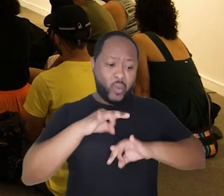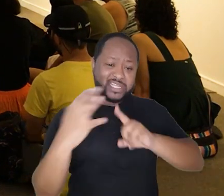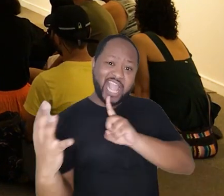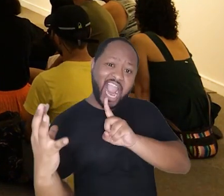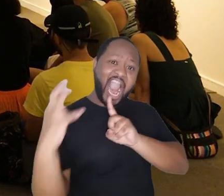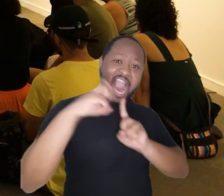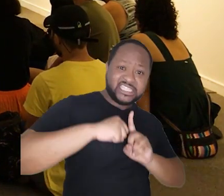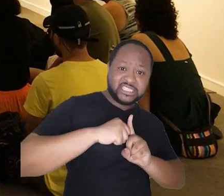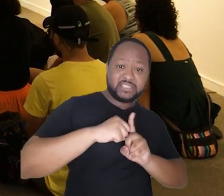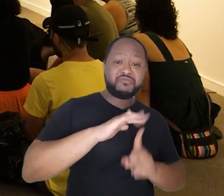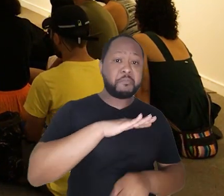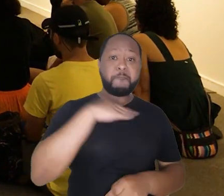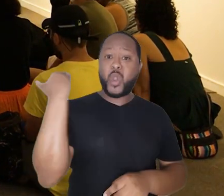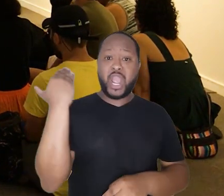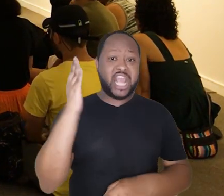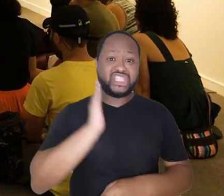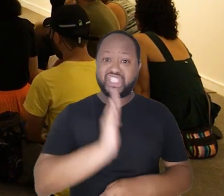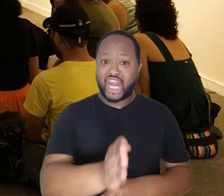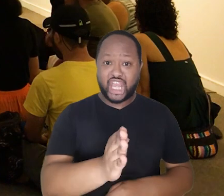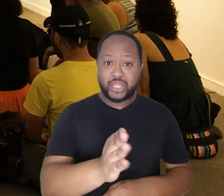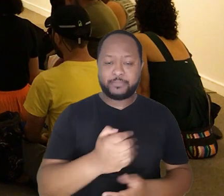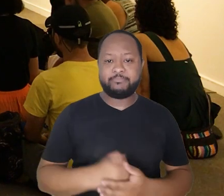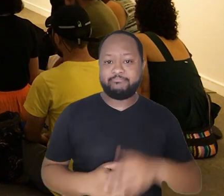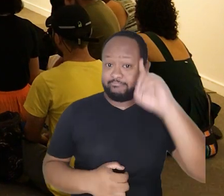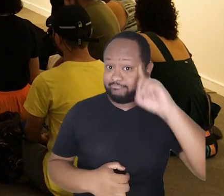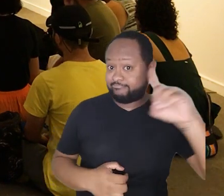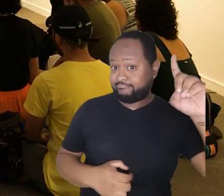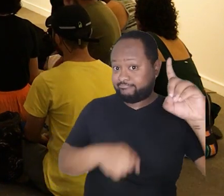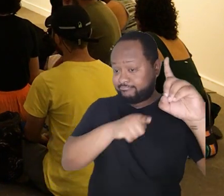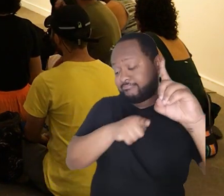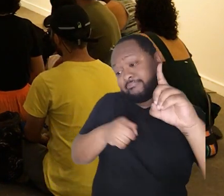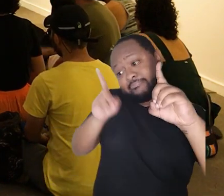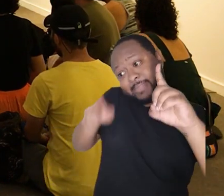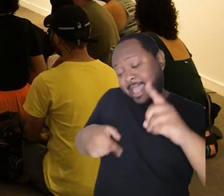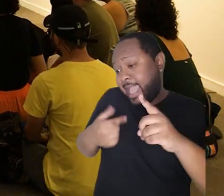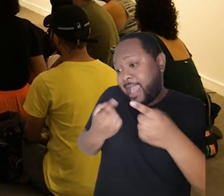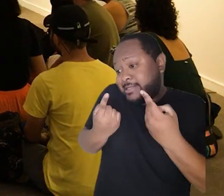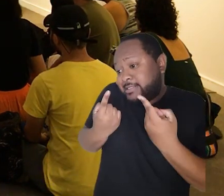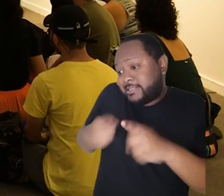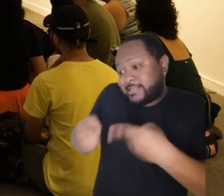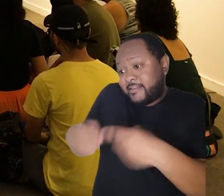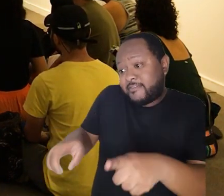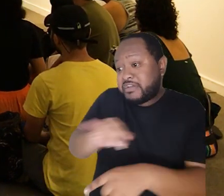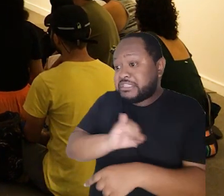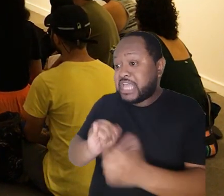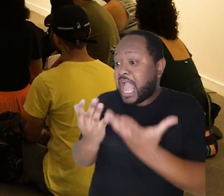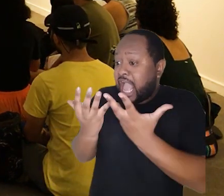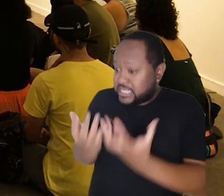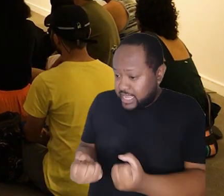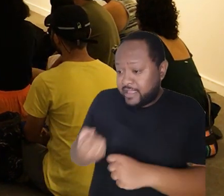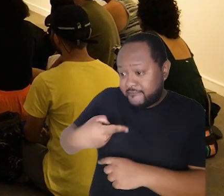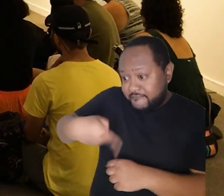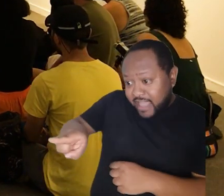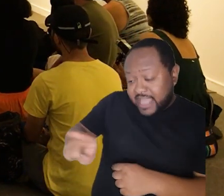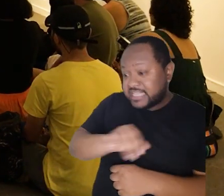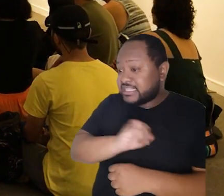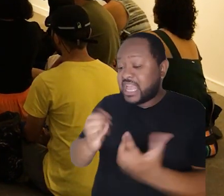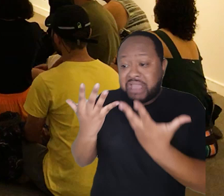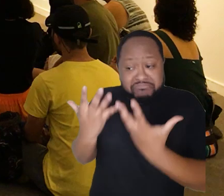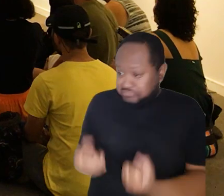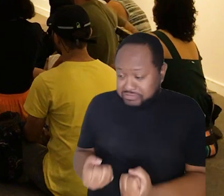na hora. Aí o deus Niame disse, esse é o desafio. Se você aceita, você vai. Se você não aceita, vai ficar sem as